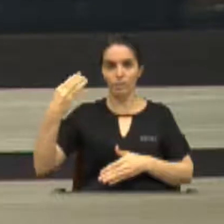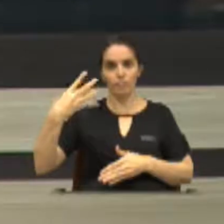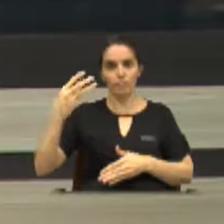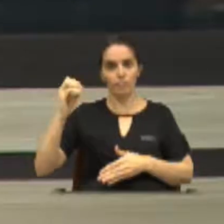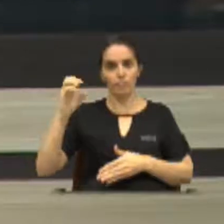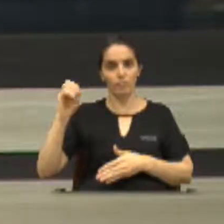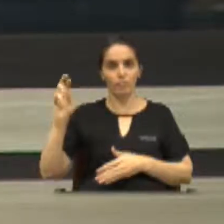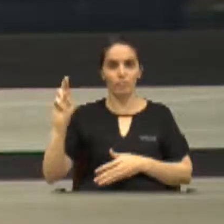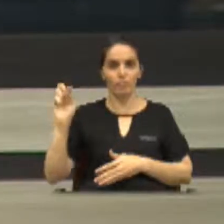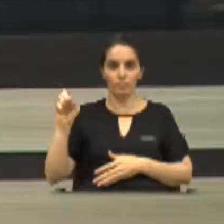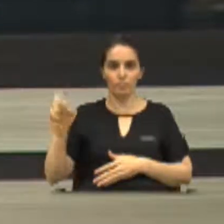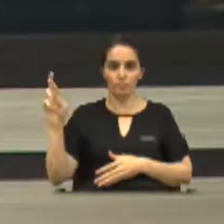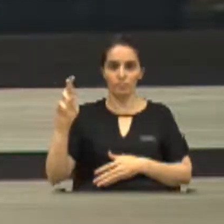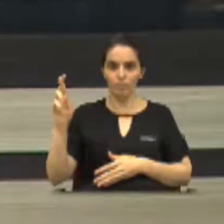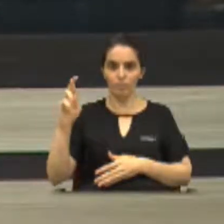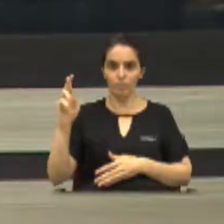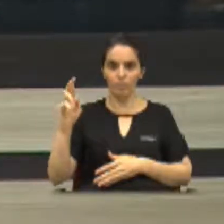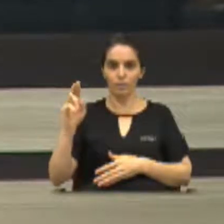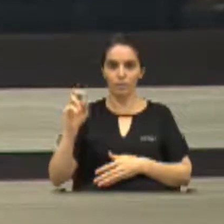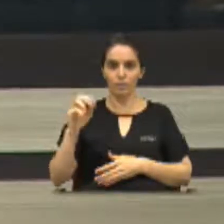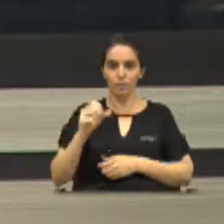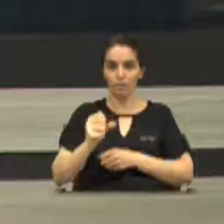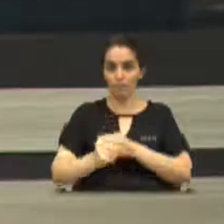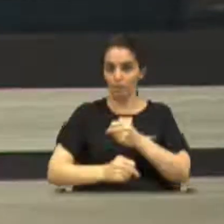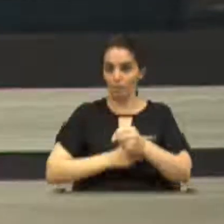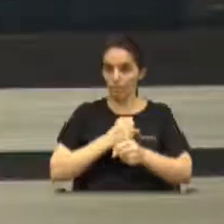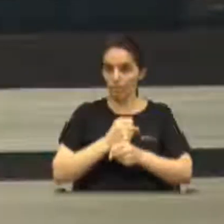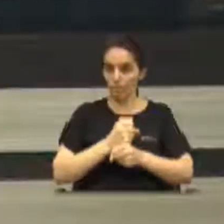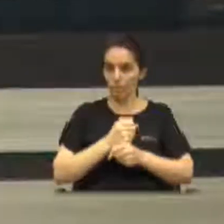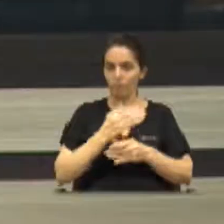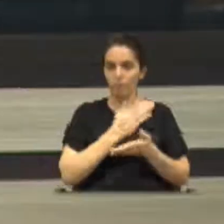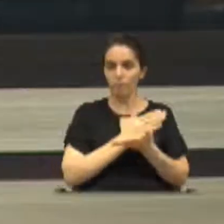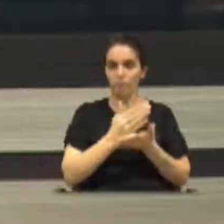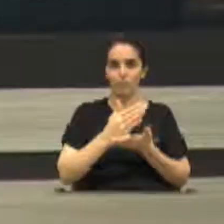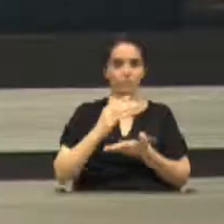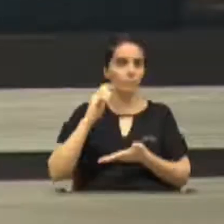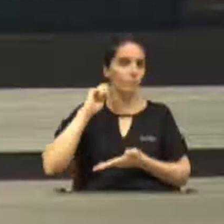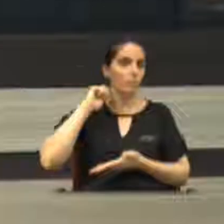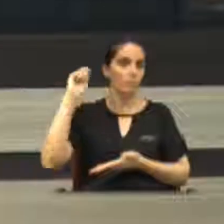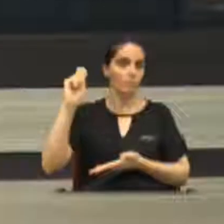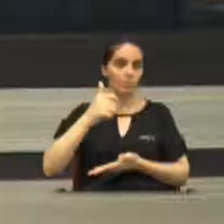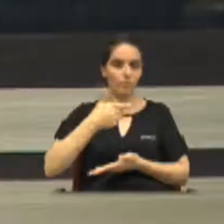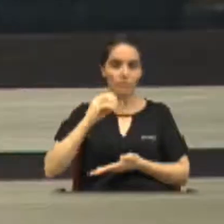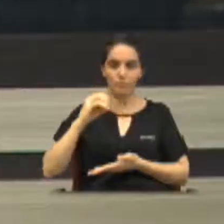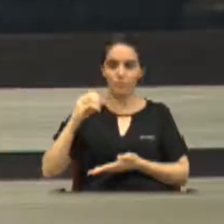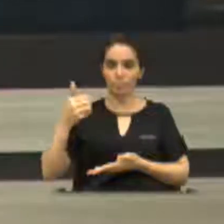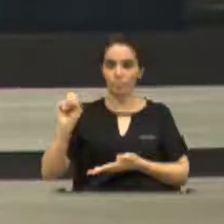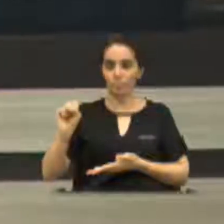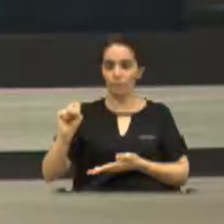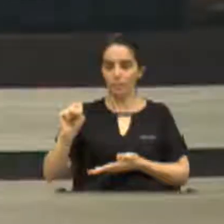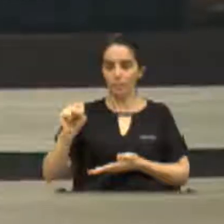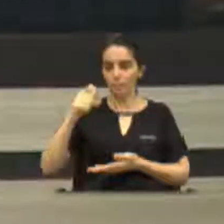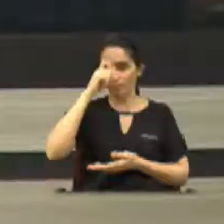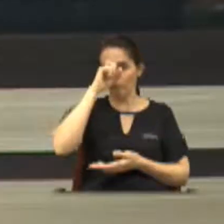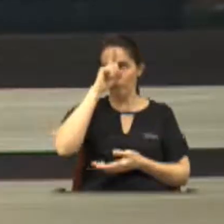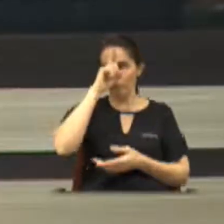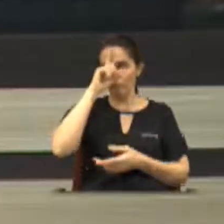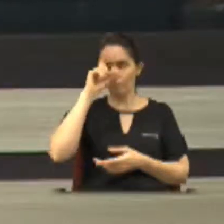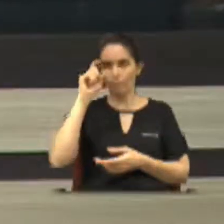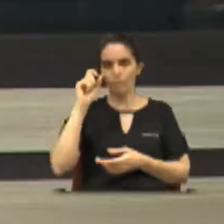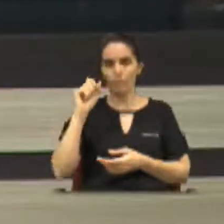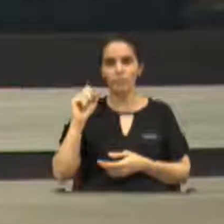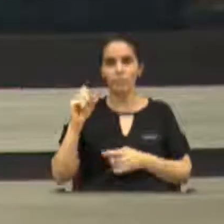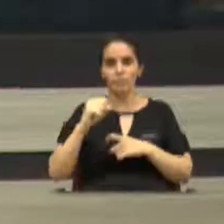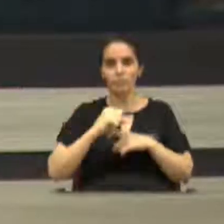2.400.000 durante o período de 12 meses, a partir de abril de 2018, para o Hospital Irmandade Santa Casa de Misericórdia de